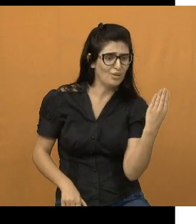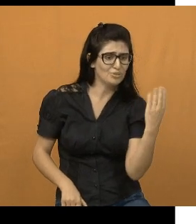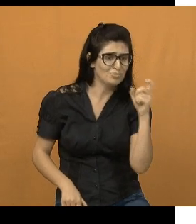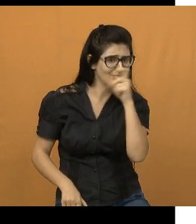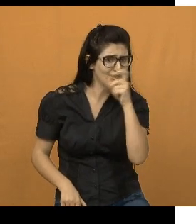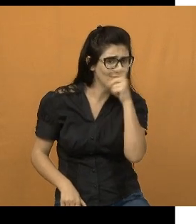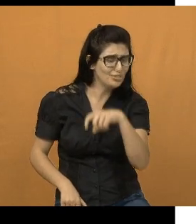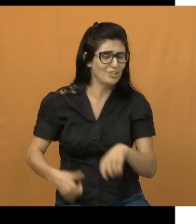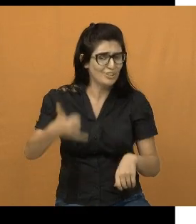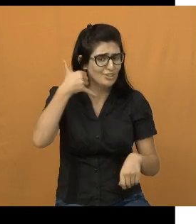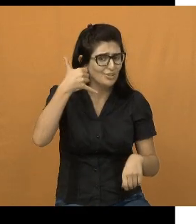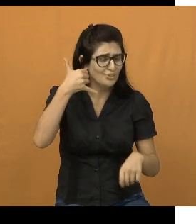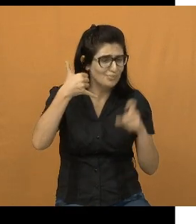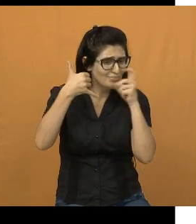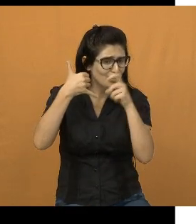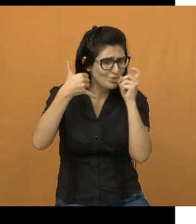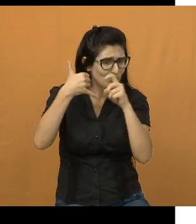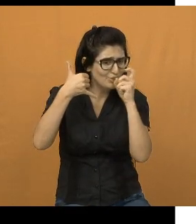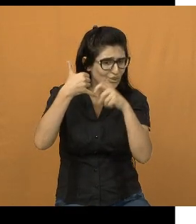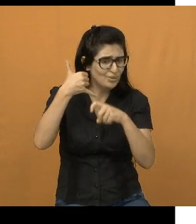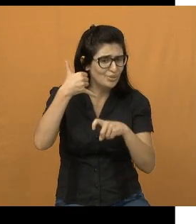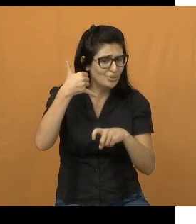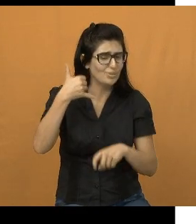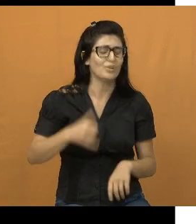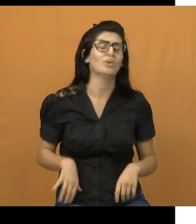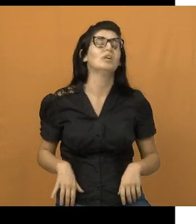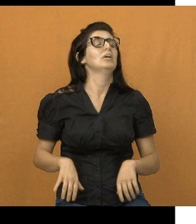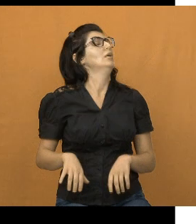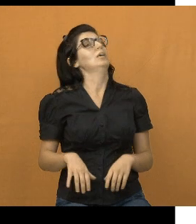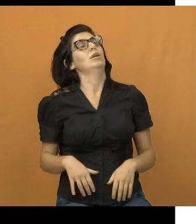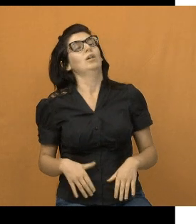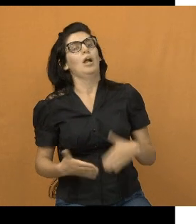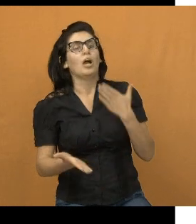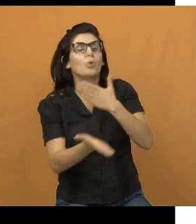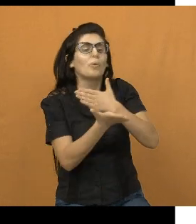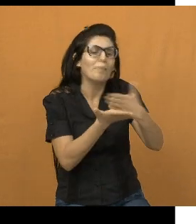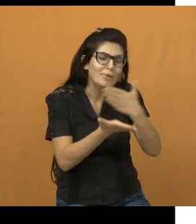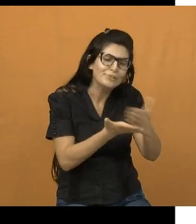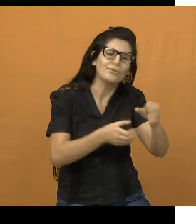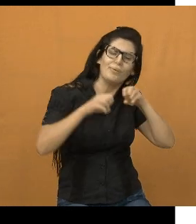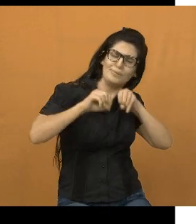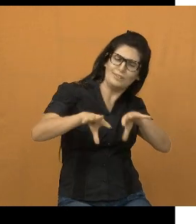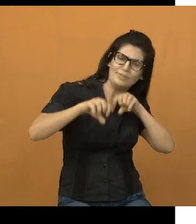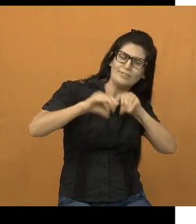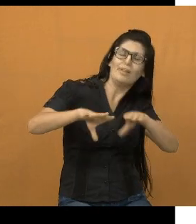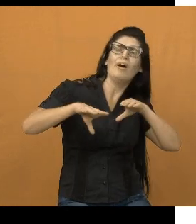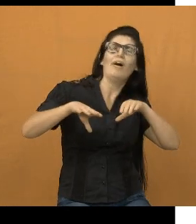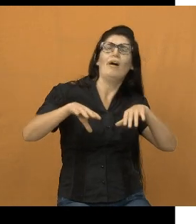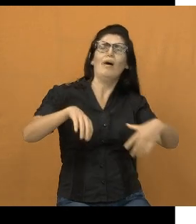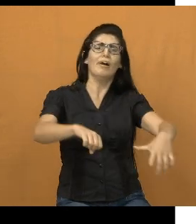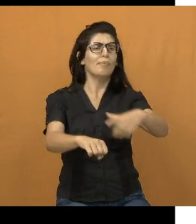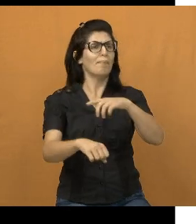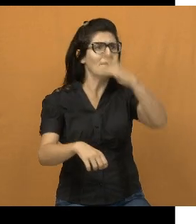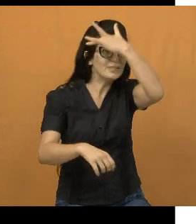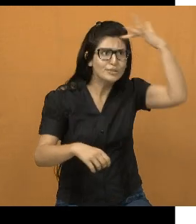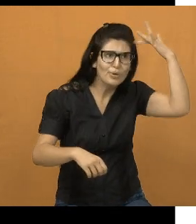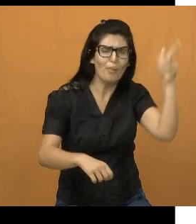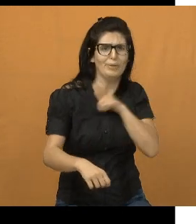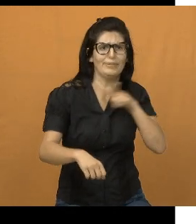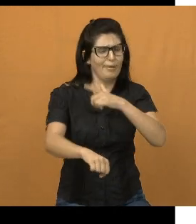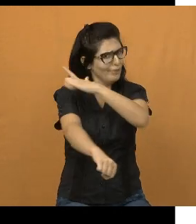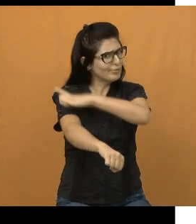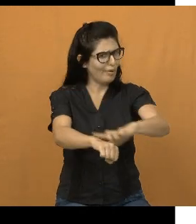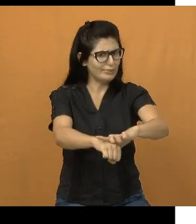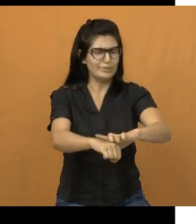serviço. E, a partir daí, iniciamos campanhas educativas assim, bastante intensas, e